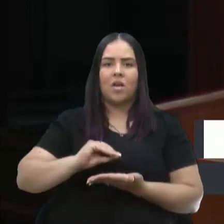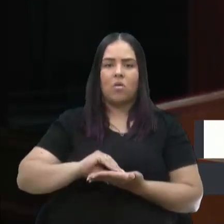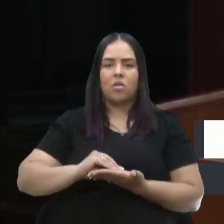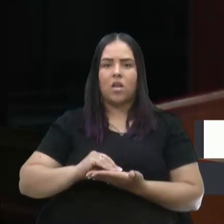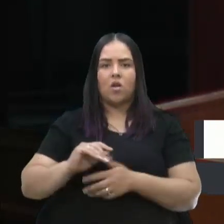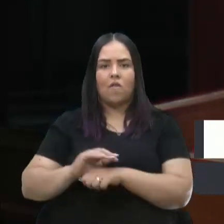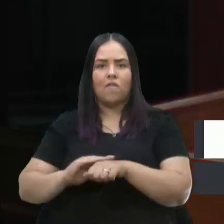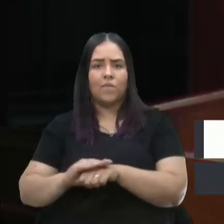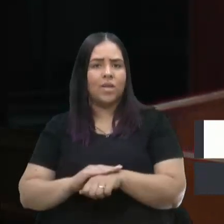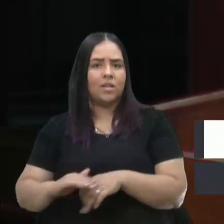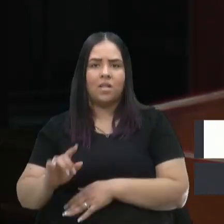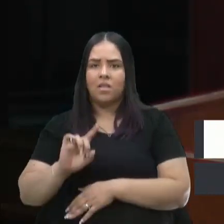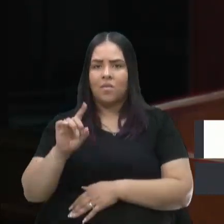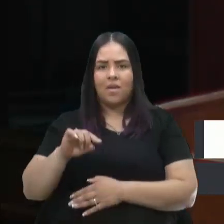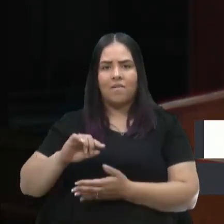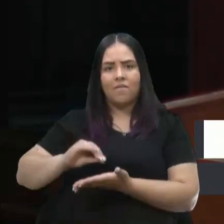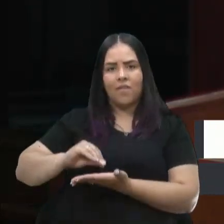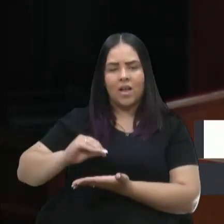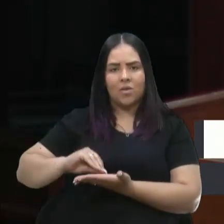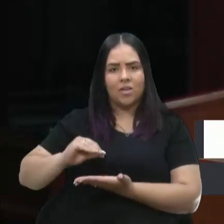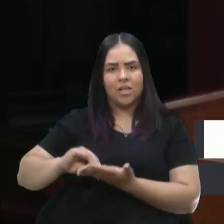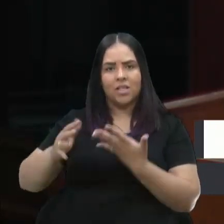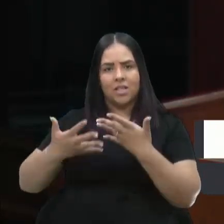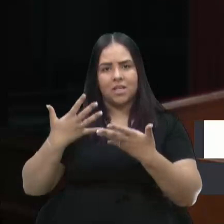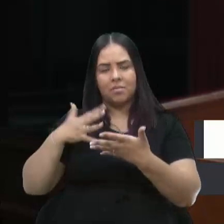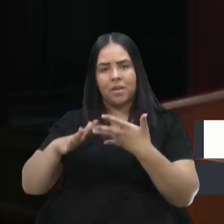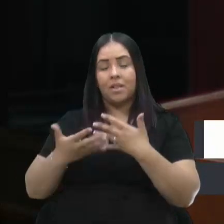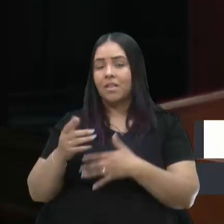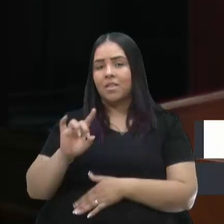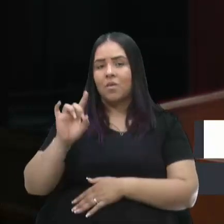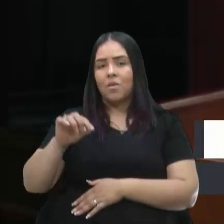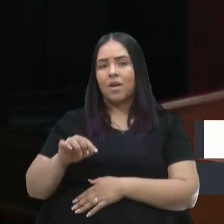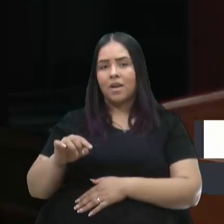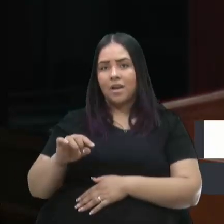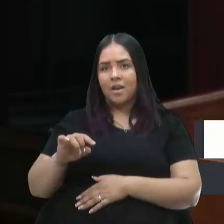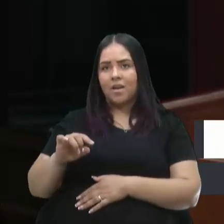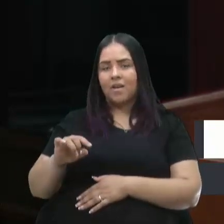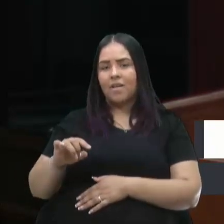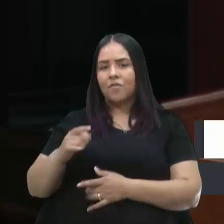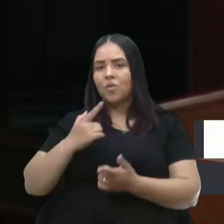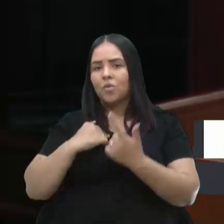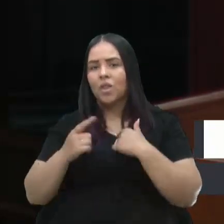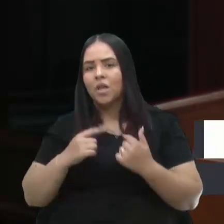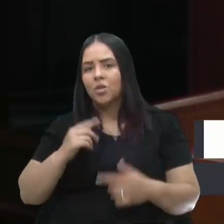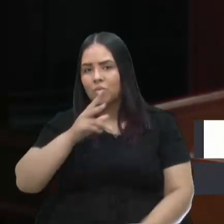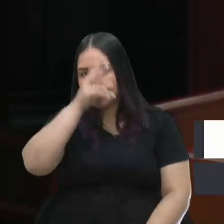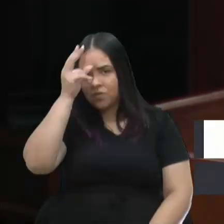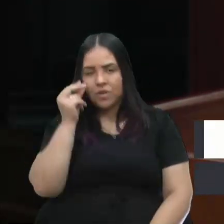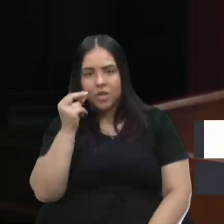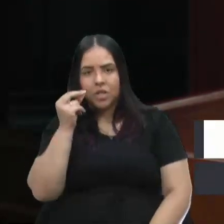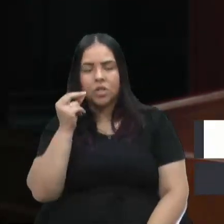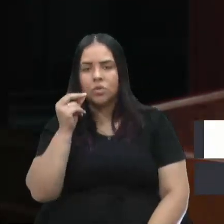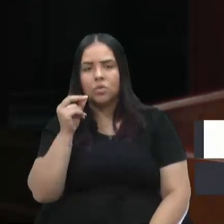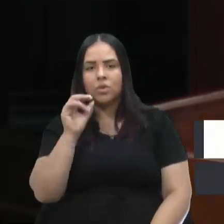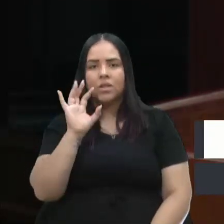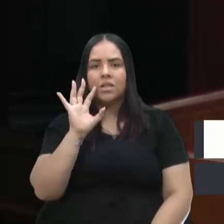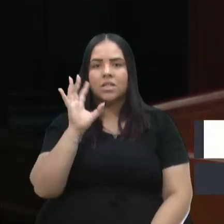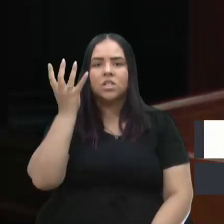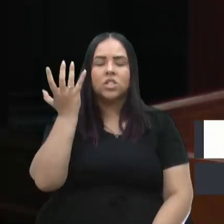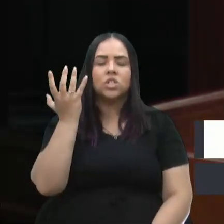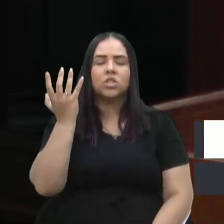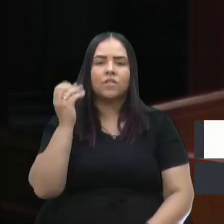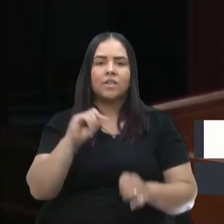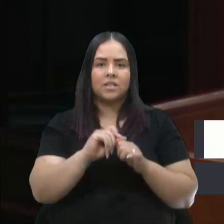diálogo, isso não é falta de transparência, isso não é intenção do prefeito acordar hoje e decidir prejudicar